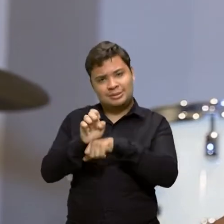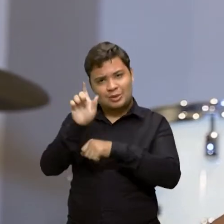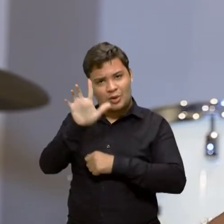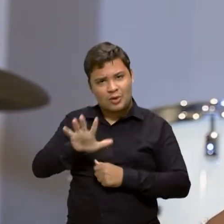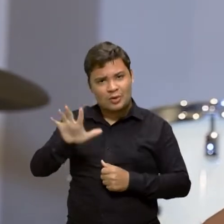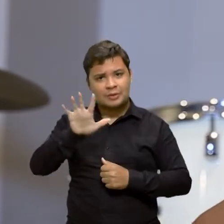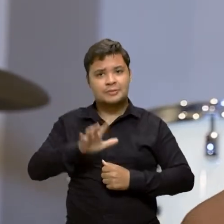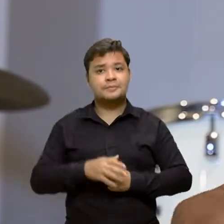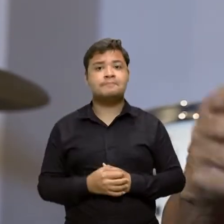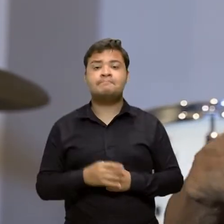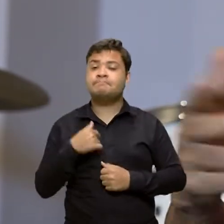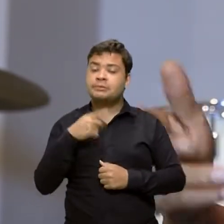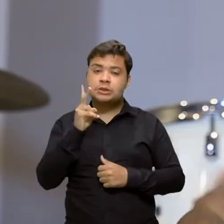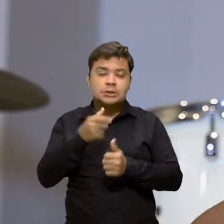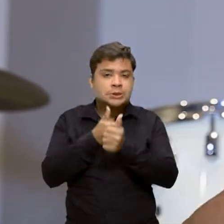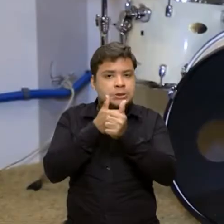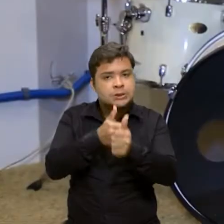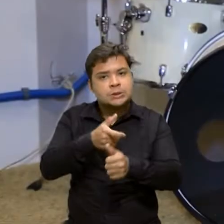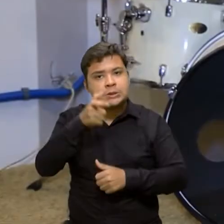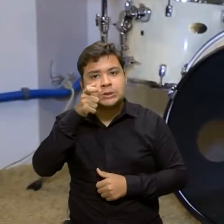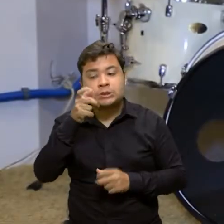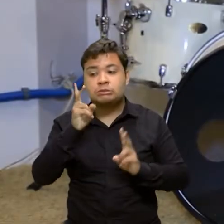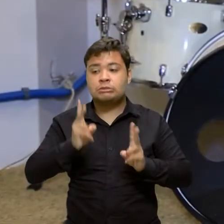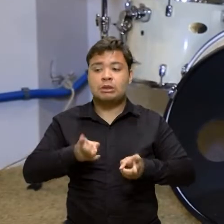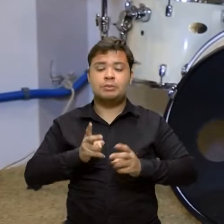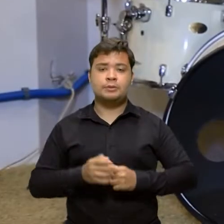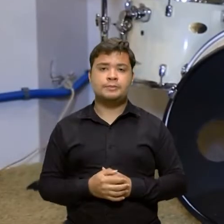né? Sempre acompanhava.